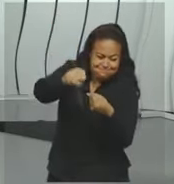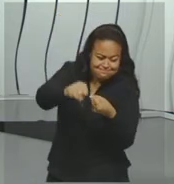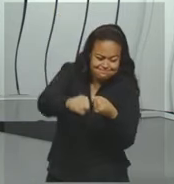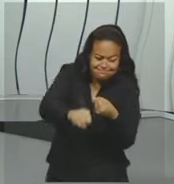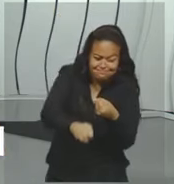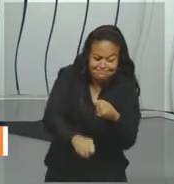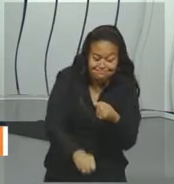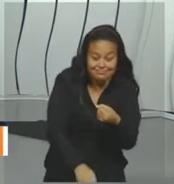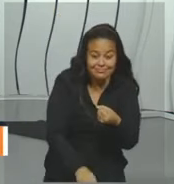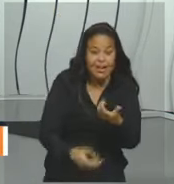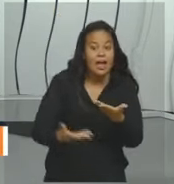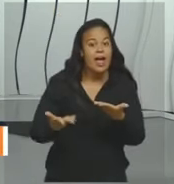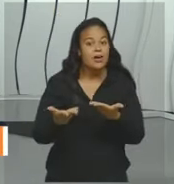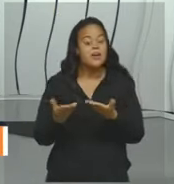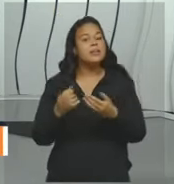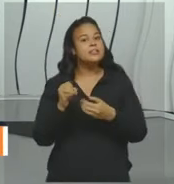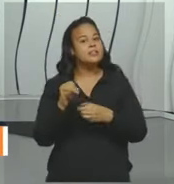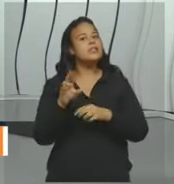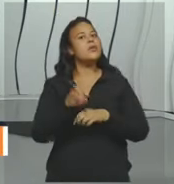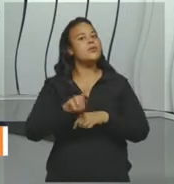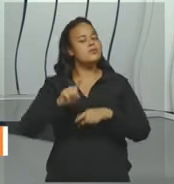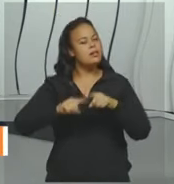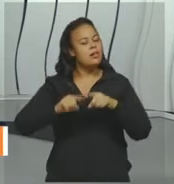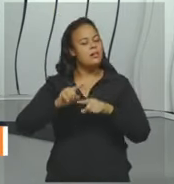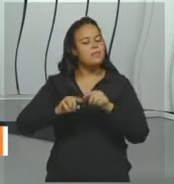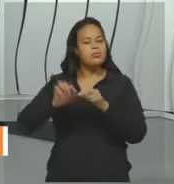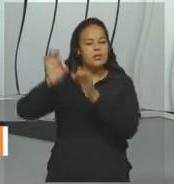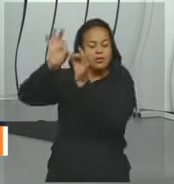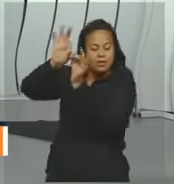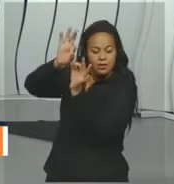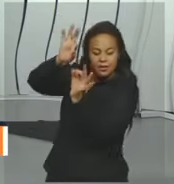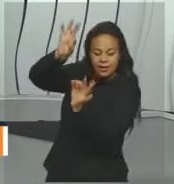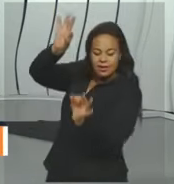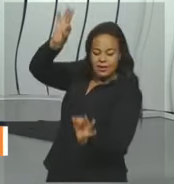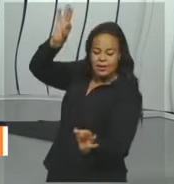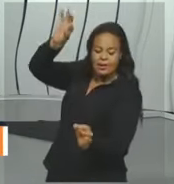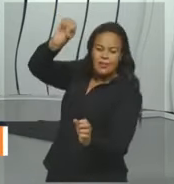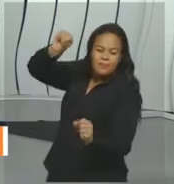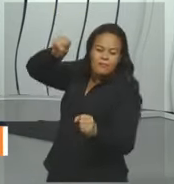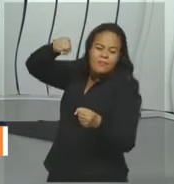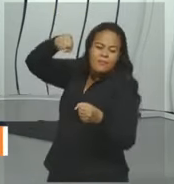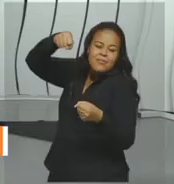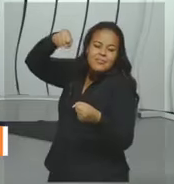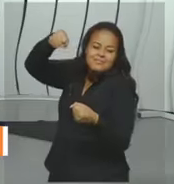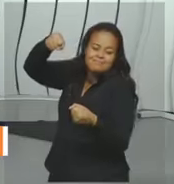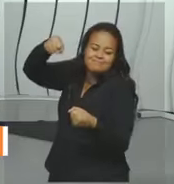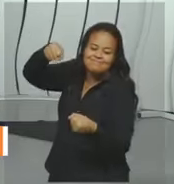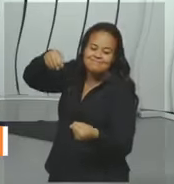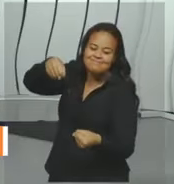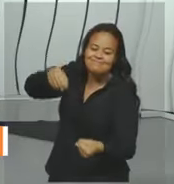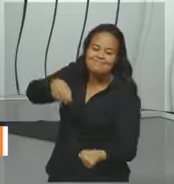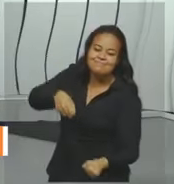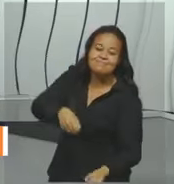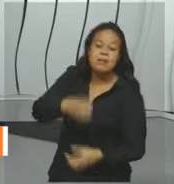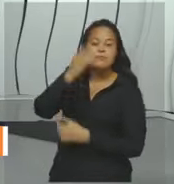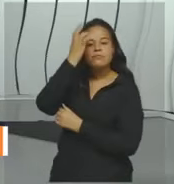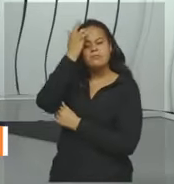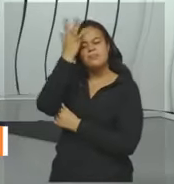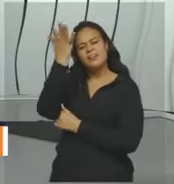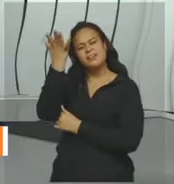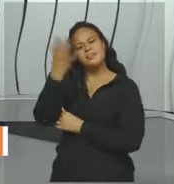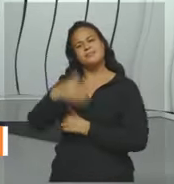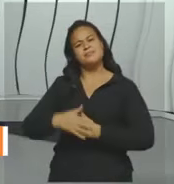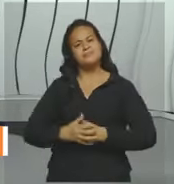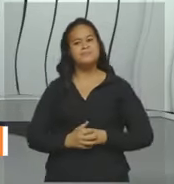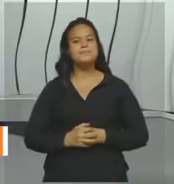você pode vir escorregando nessa rampa esse objeto e aí você vai facilitar muito o seu trabalho.